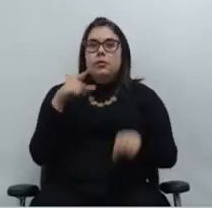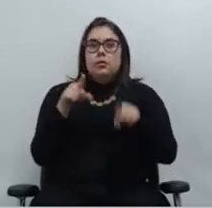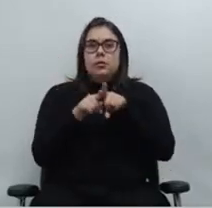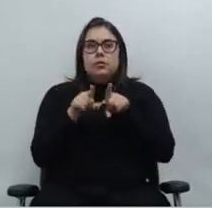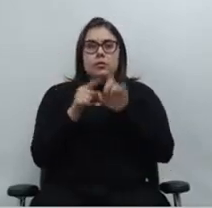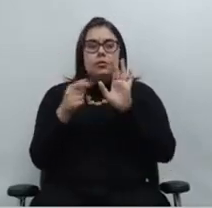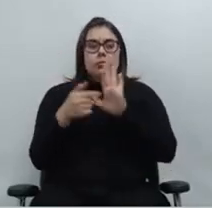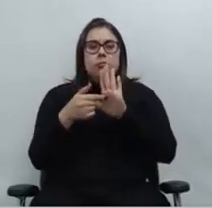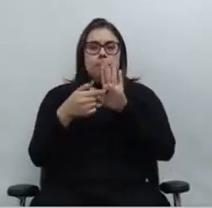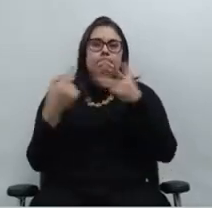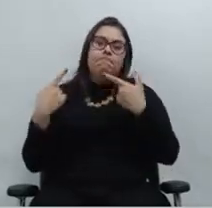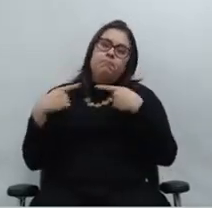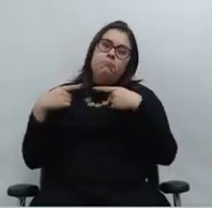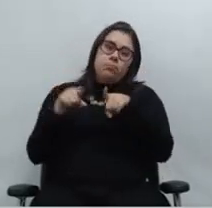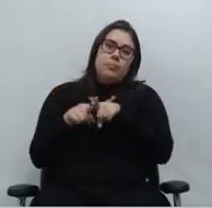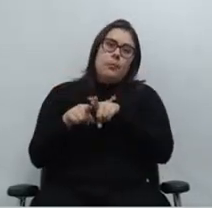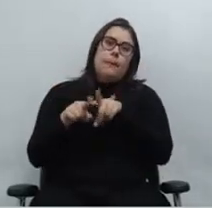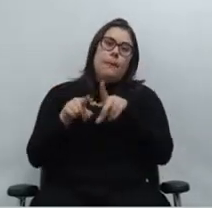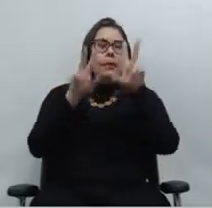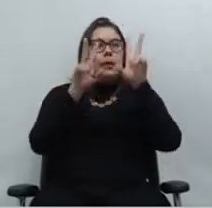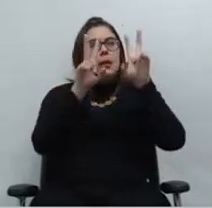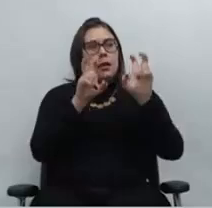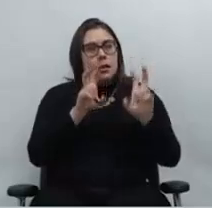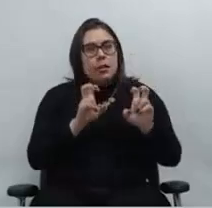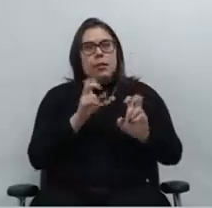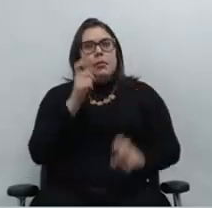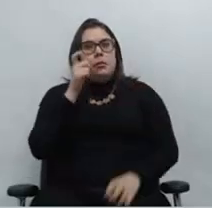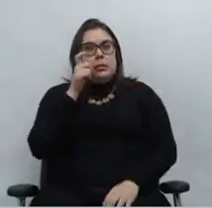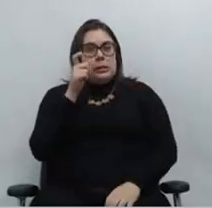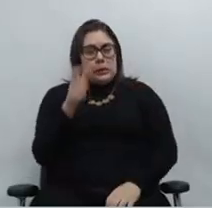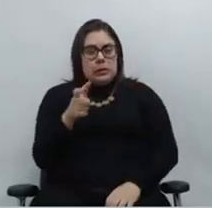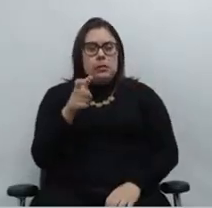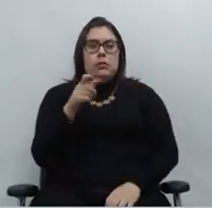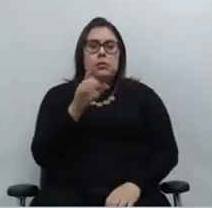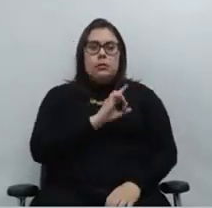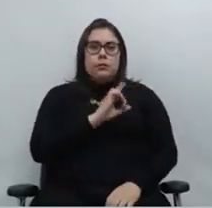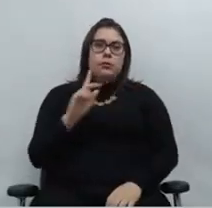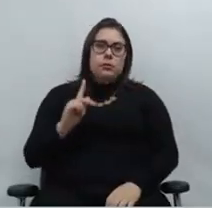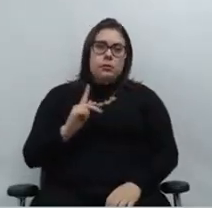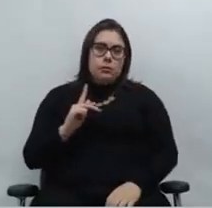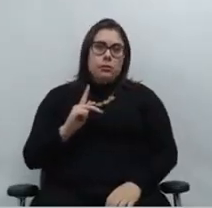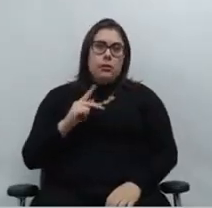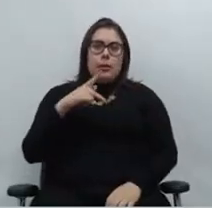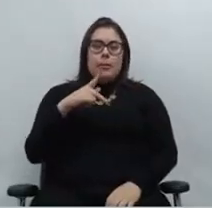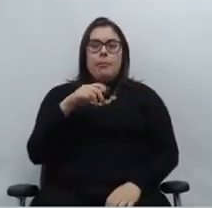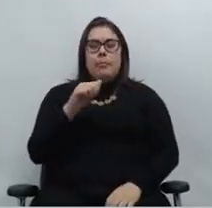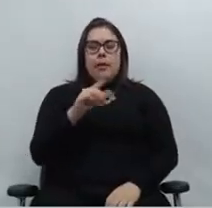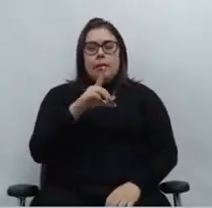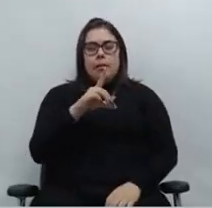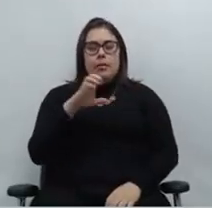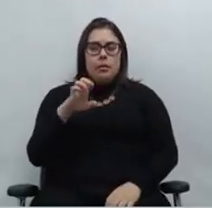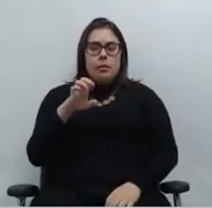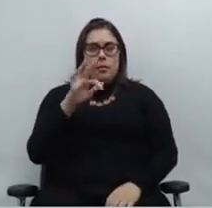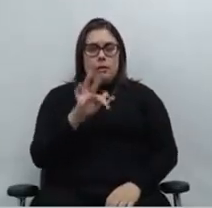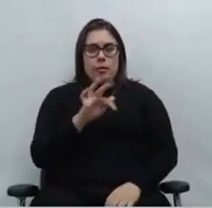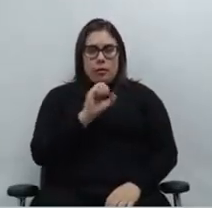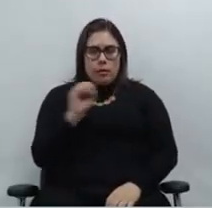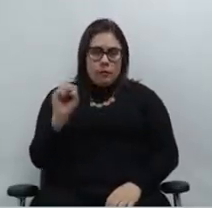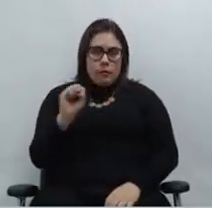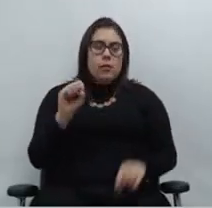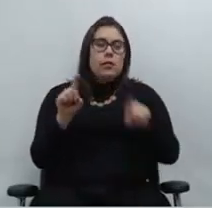sinalização sempre da parceria com relação aos temas de interesse da Defensoria Pública, principalmente com relação aos PADEFs e a construção